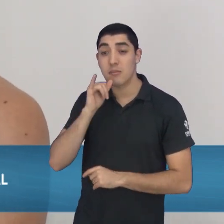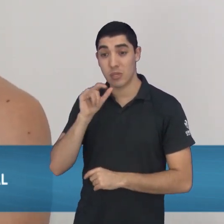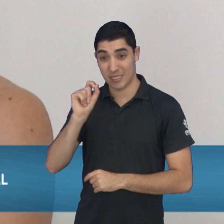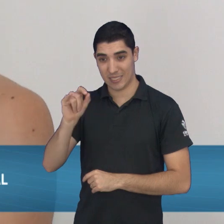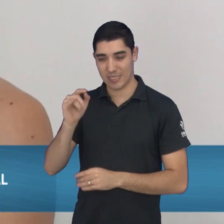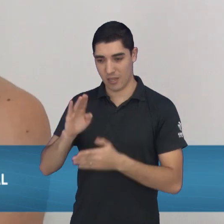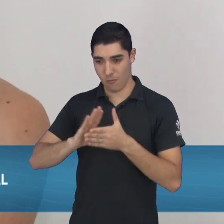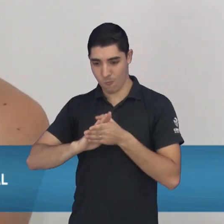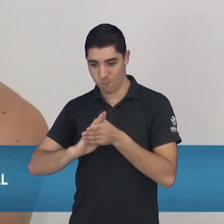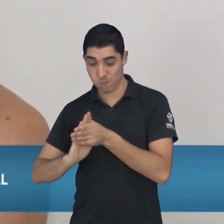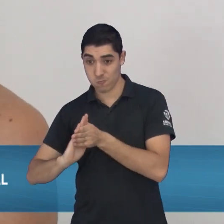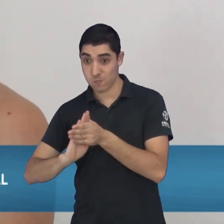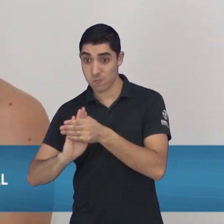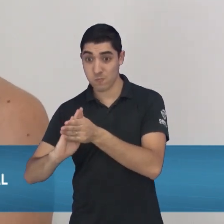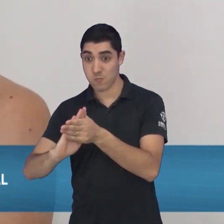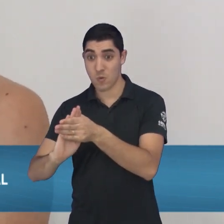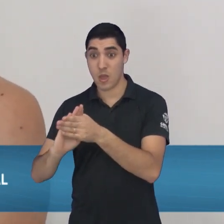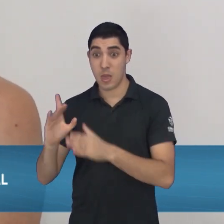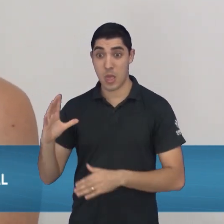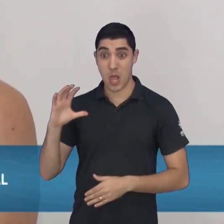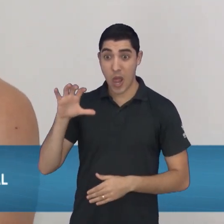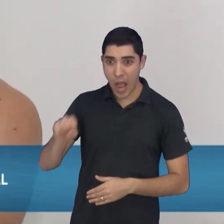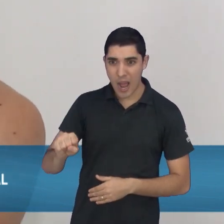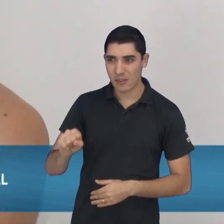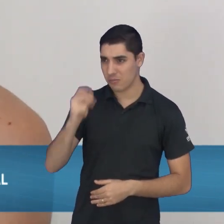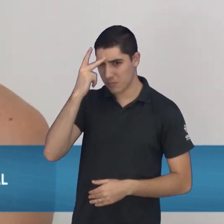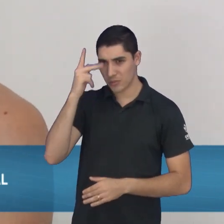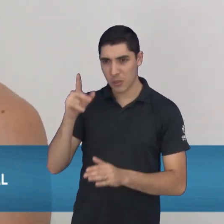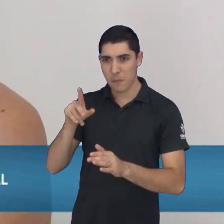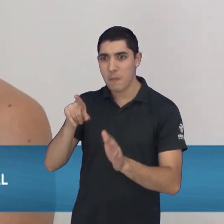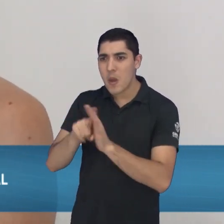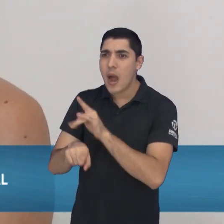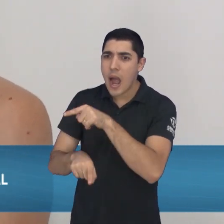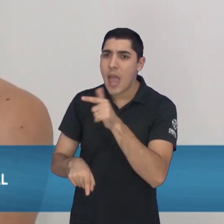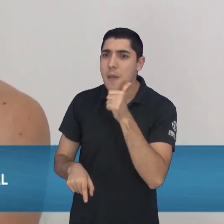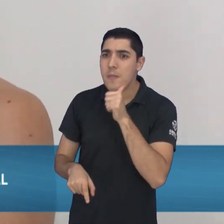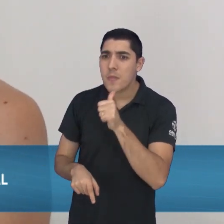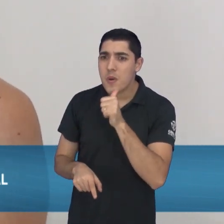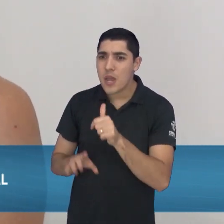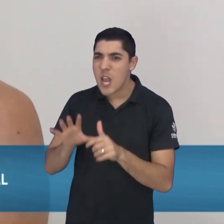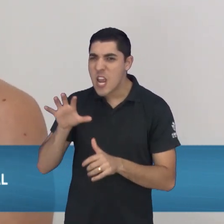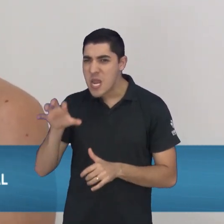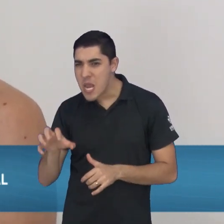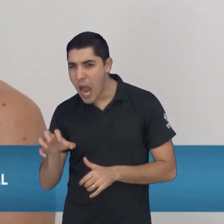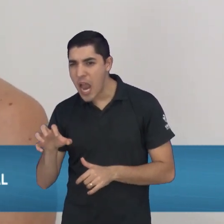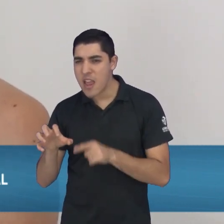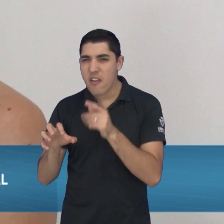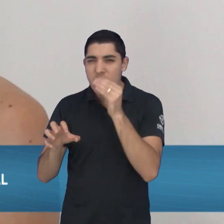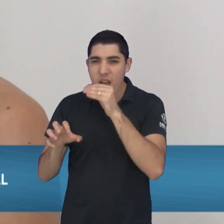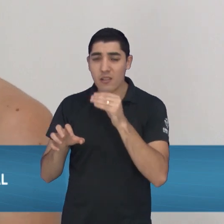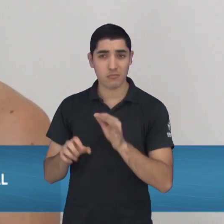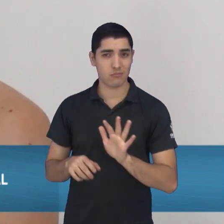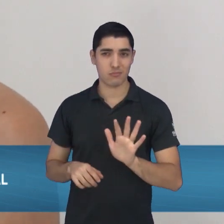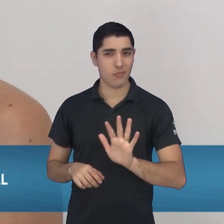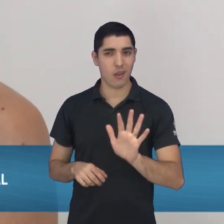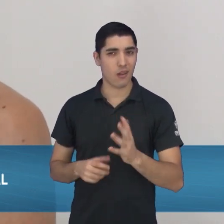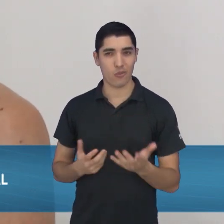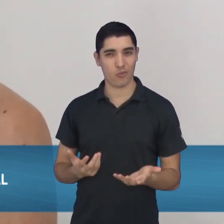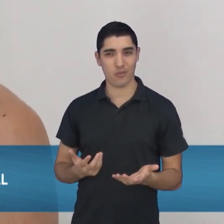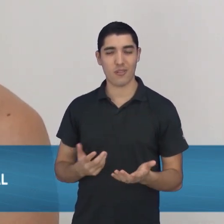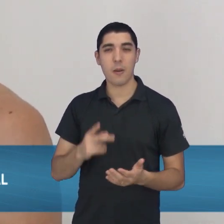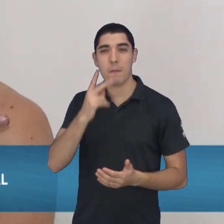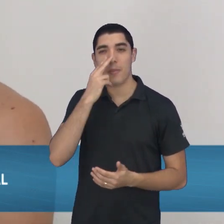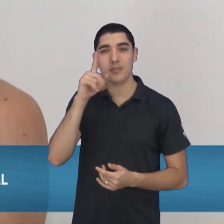tubarão, ninguém pergunta, mas era um tubarão mulher, né? Era um tubarão fêmea pra gente saber se a mordida foi menorzinha? Não, então é uma coisa da